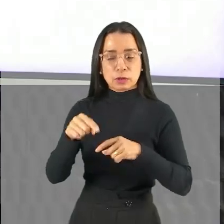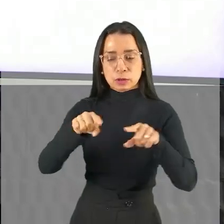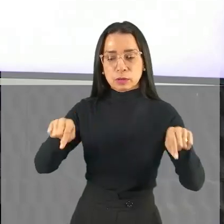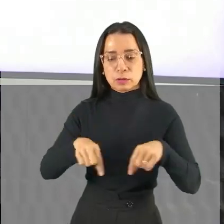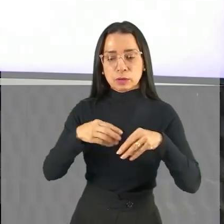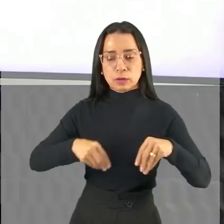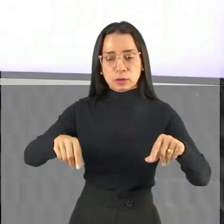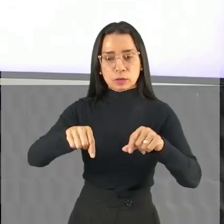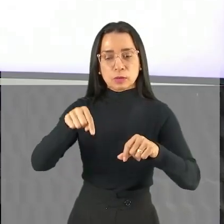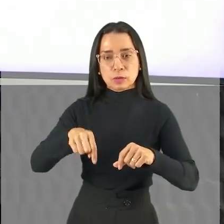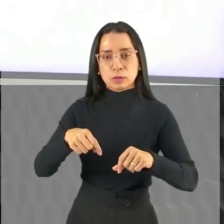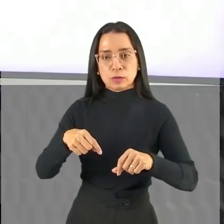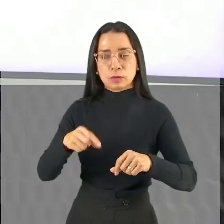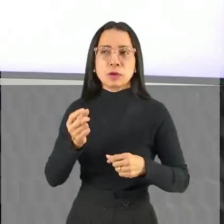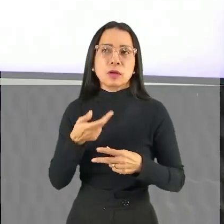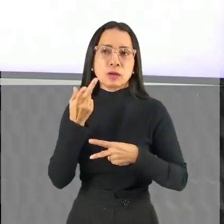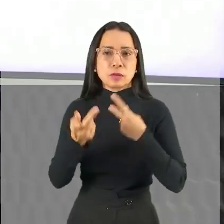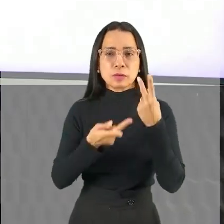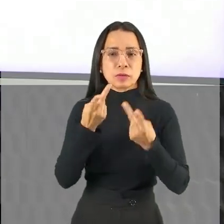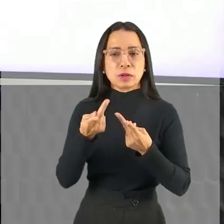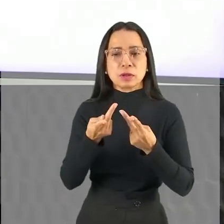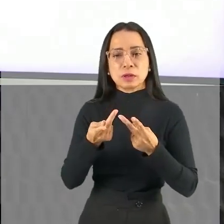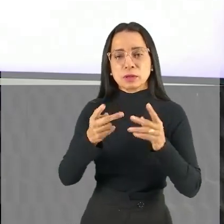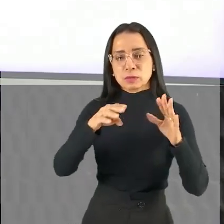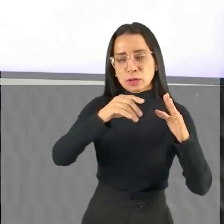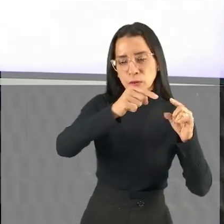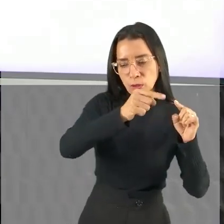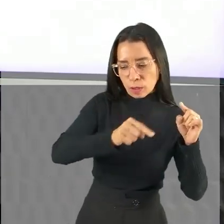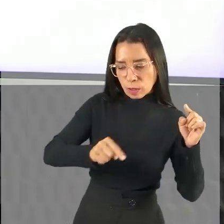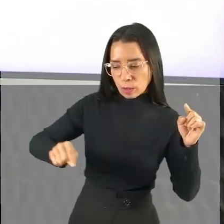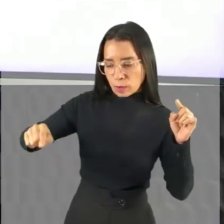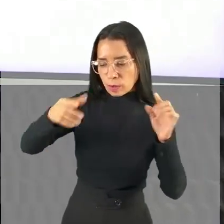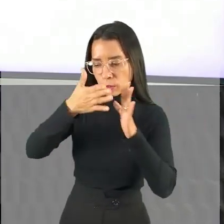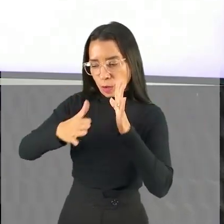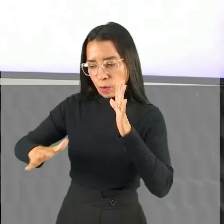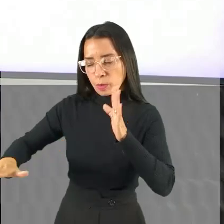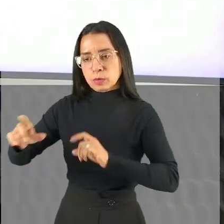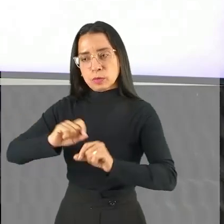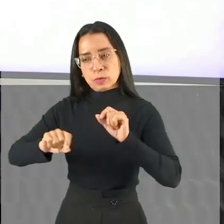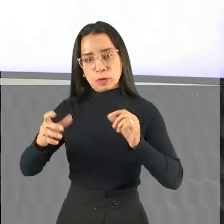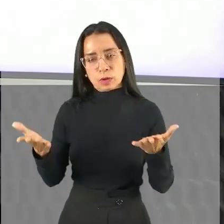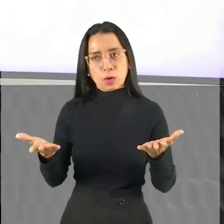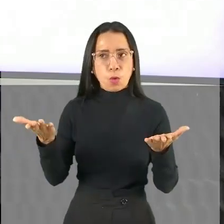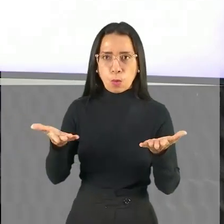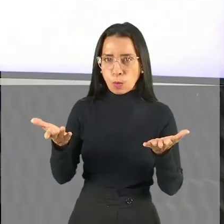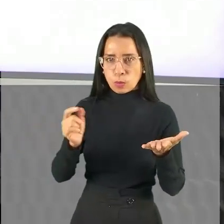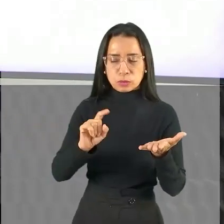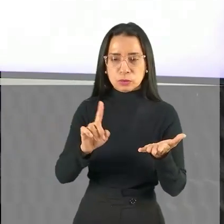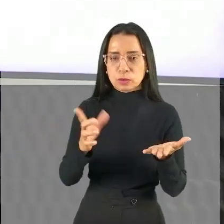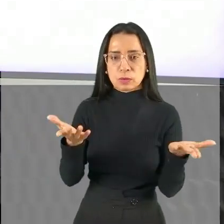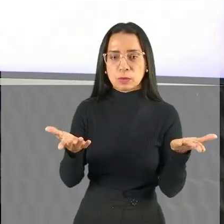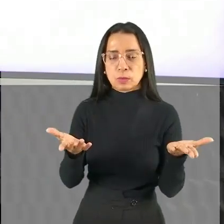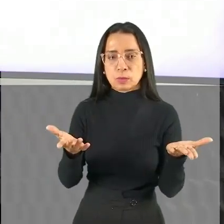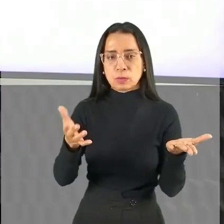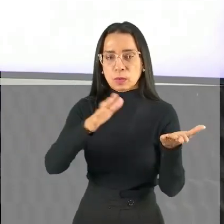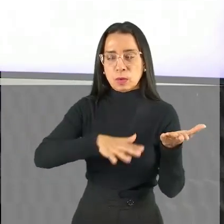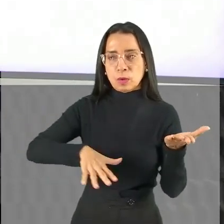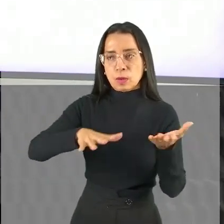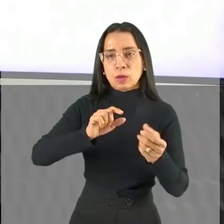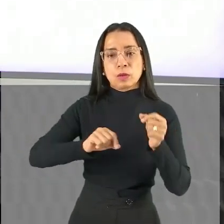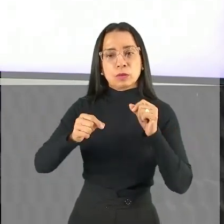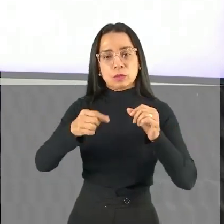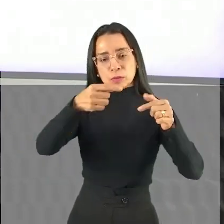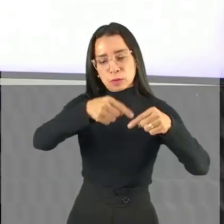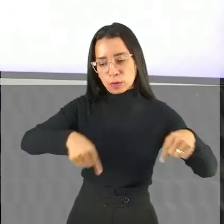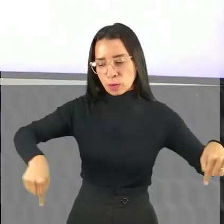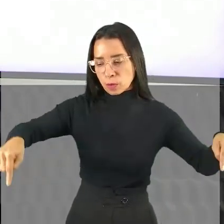de um território que é a faixa litorânea. Nós não estamos falando desse território atual, fisicamente construído pelo mapa hoje. Estamos falando daquela